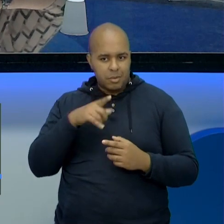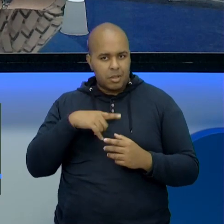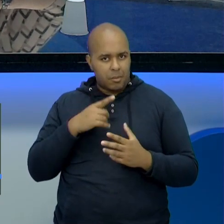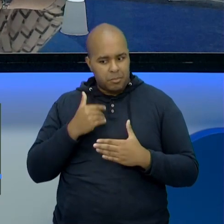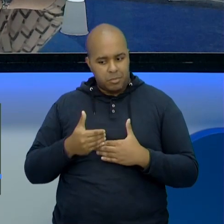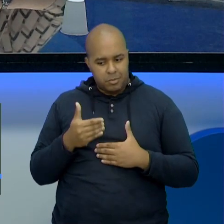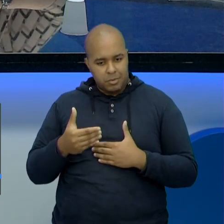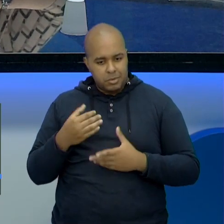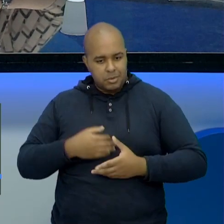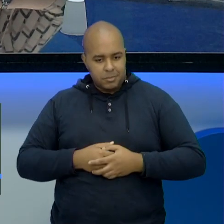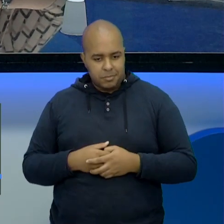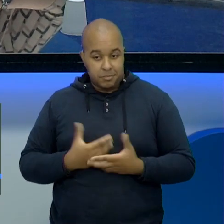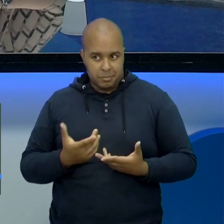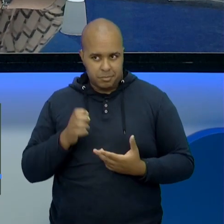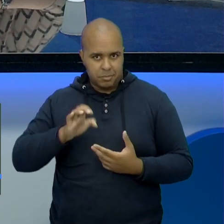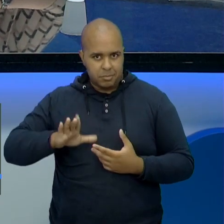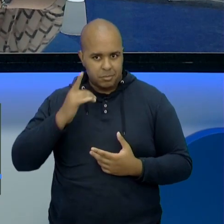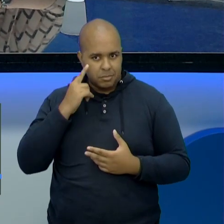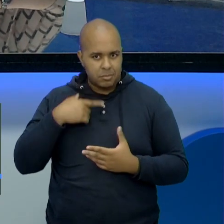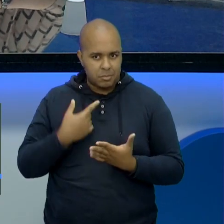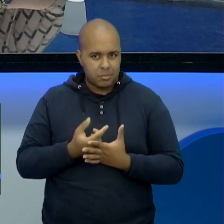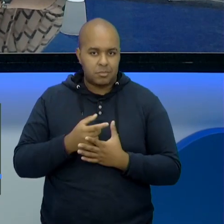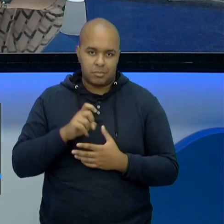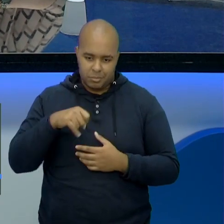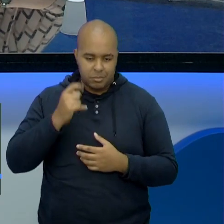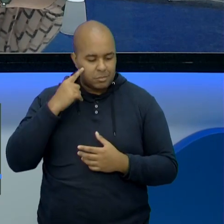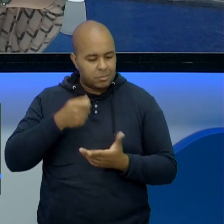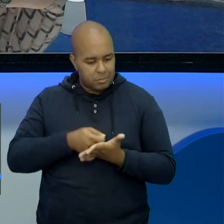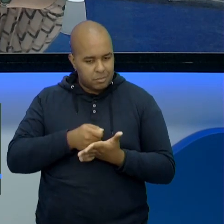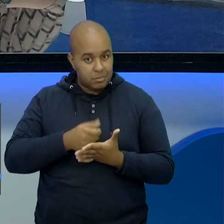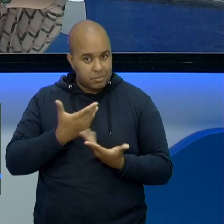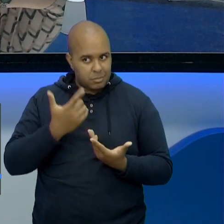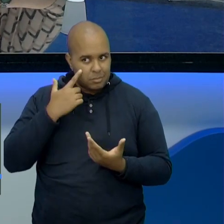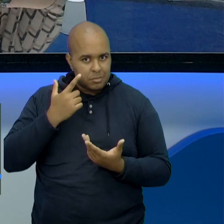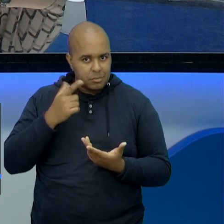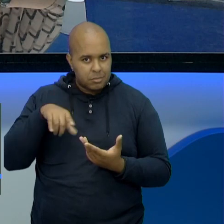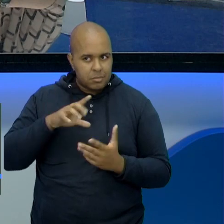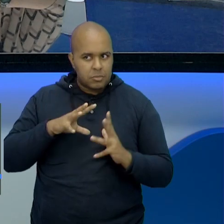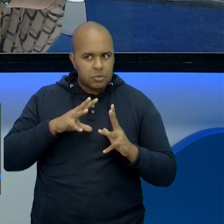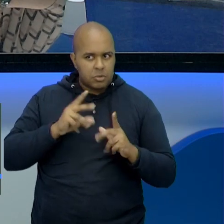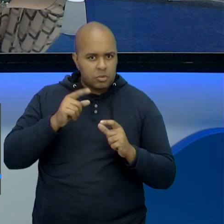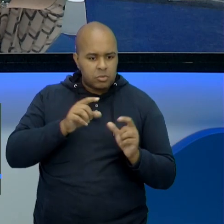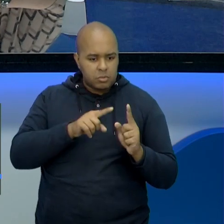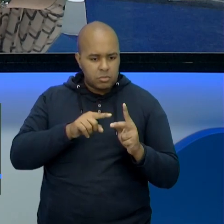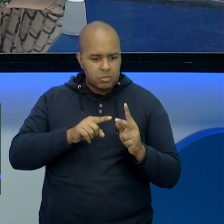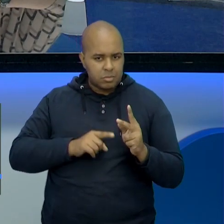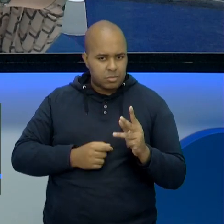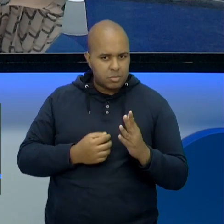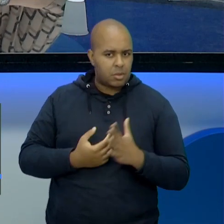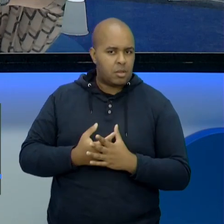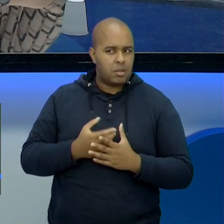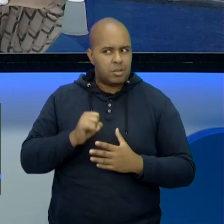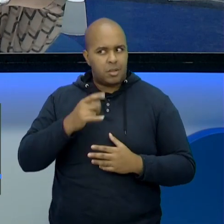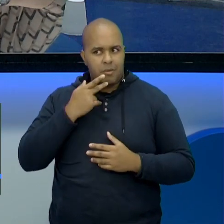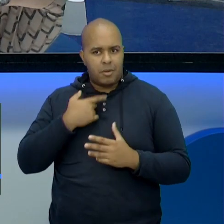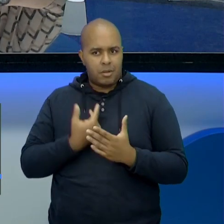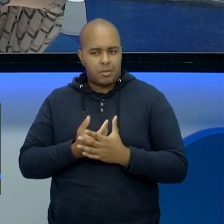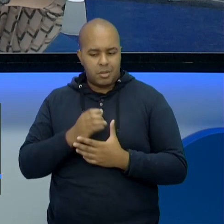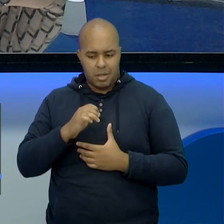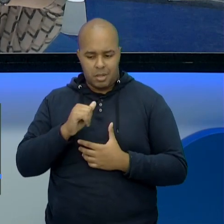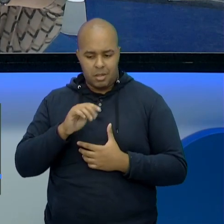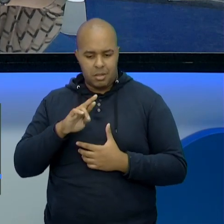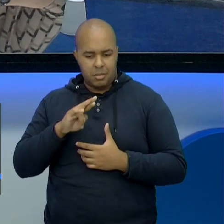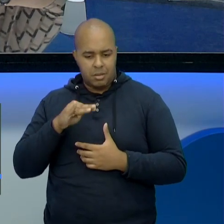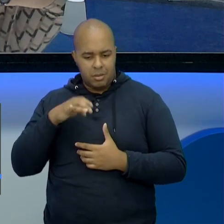muito avançada. Europa, sim, obriga, então, em todos os sentidos, se a gente falar de